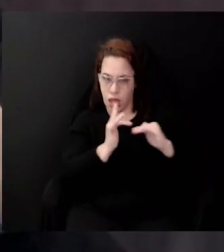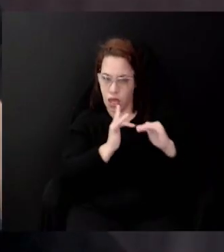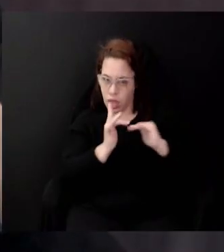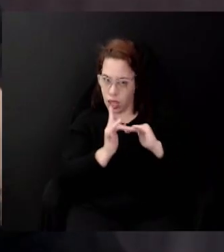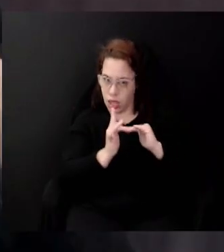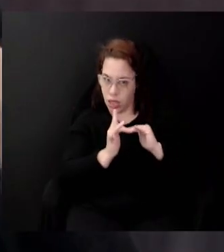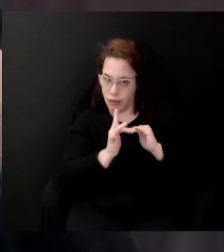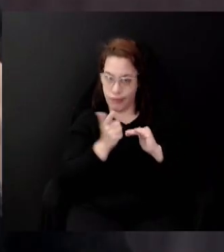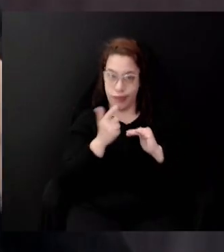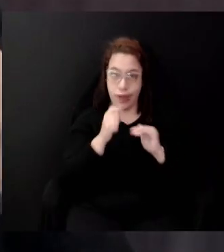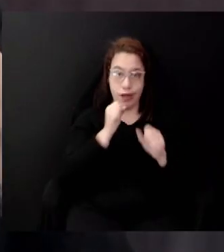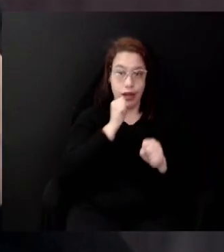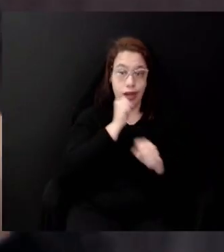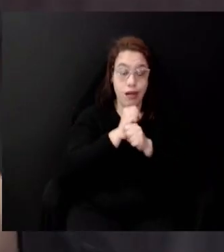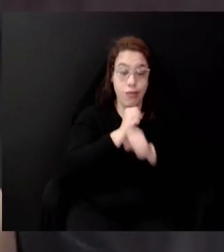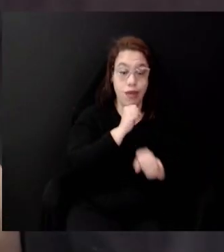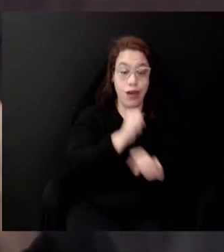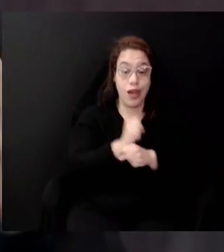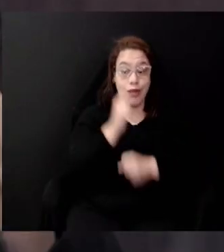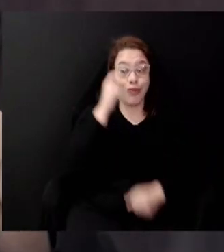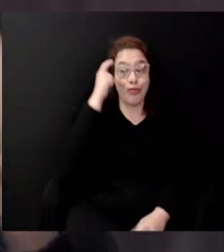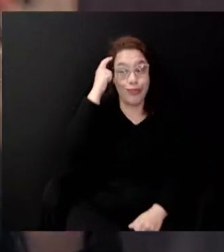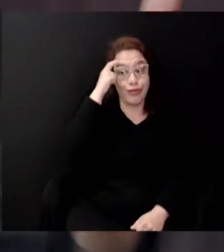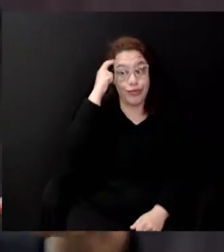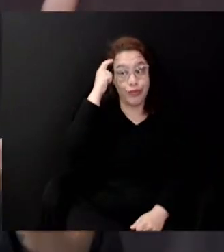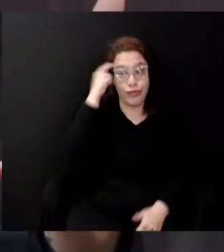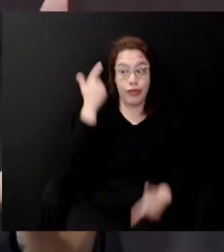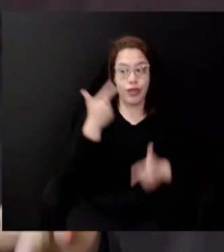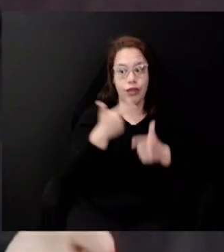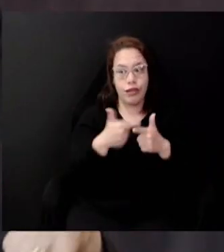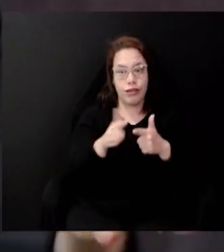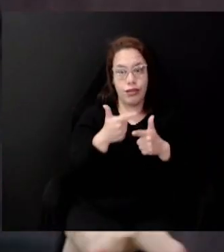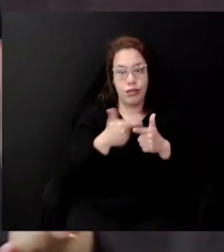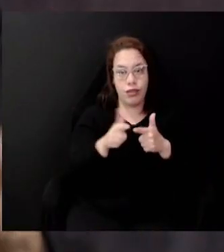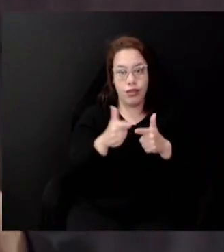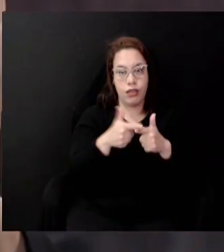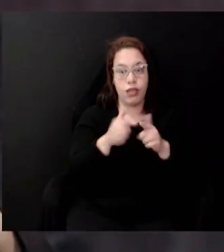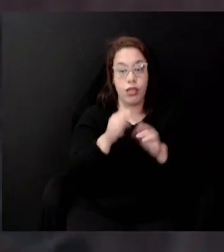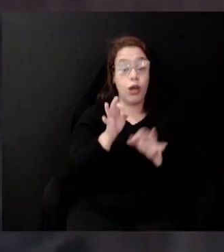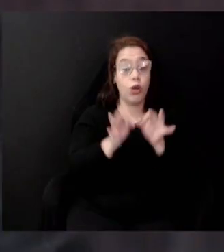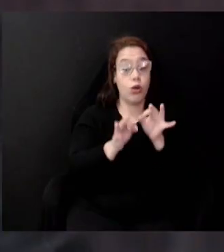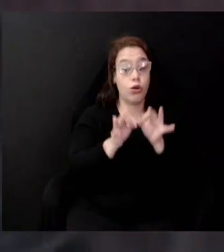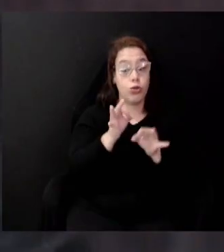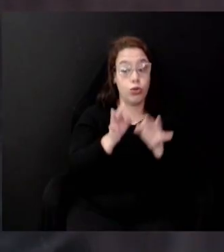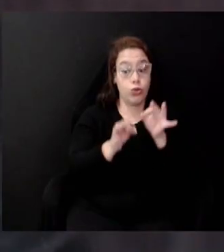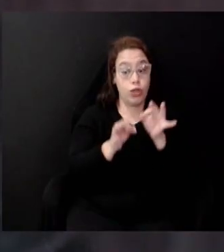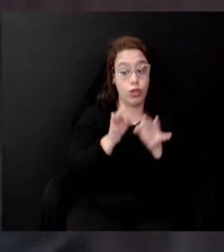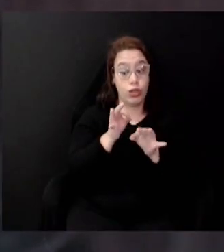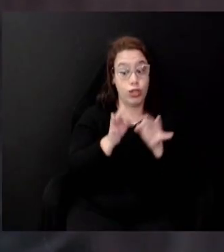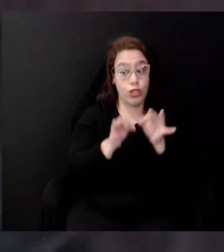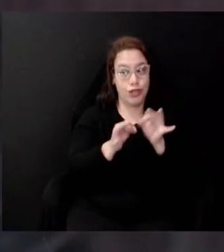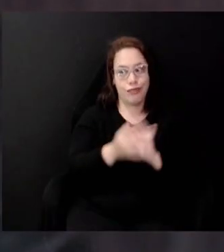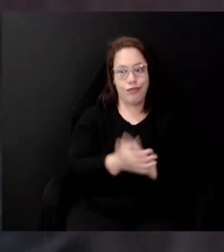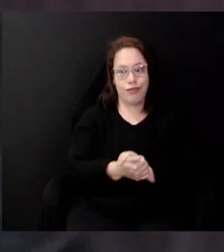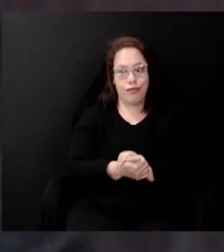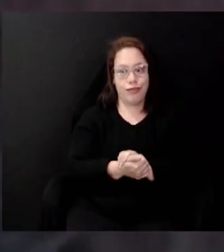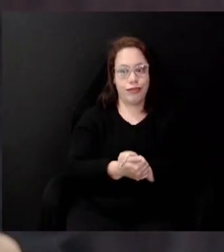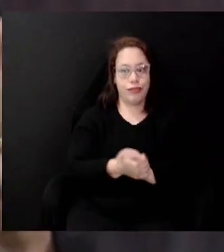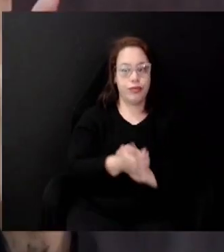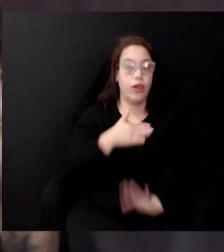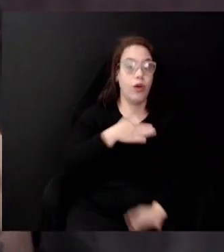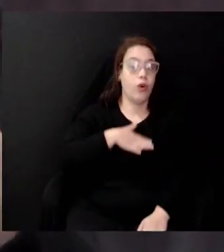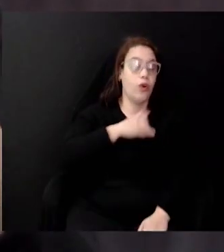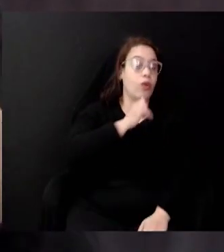para pensar nas consequências jurídicas disso. Eu gostaria de dar aqui um exemplo, por